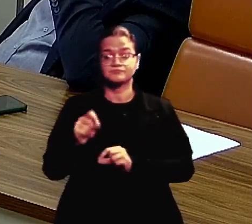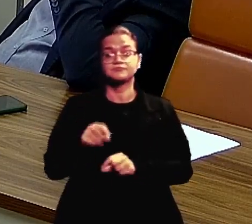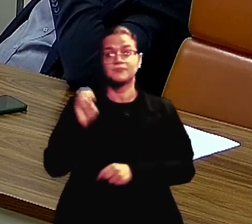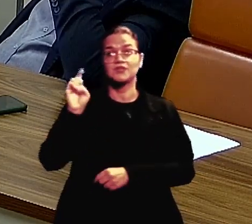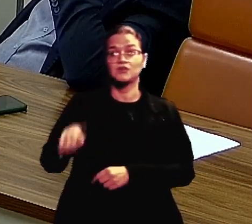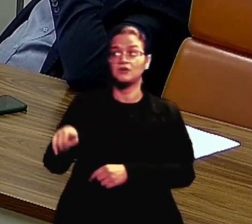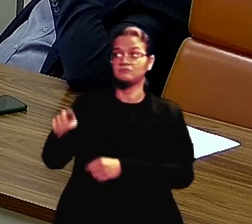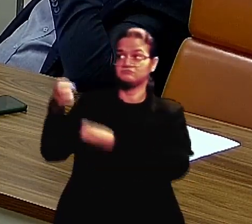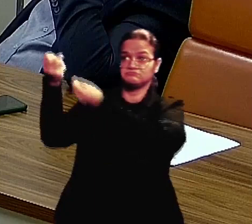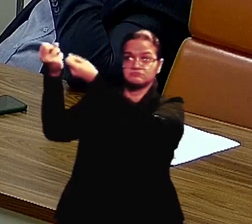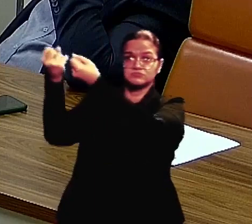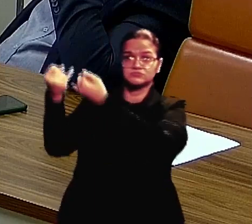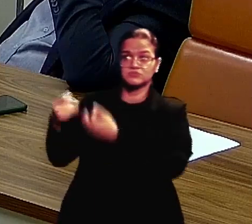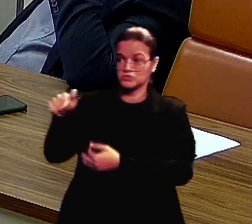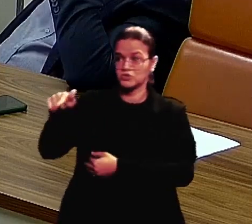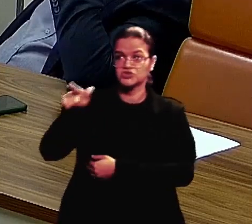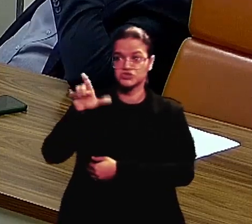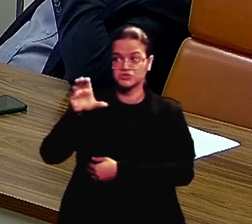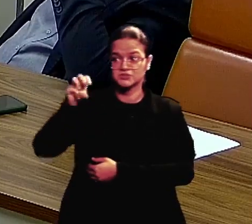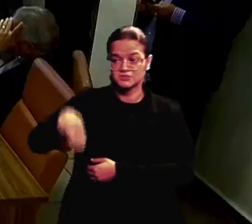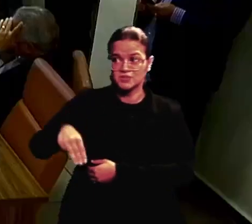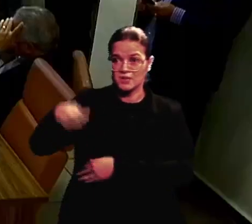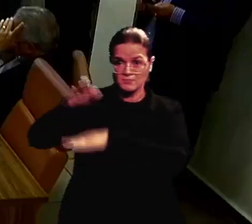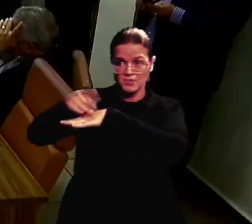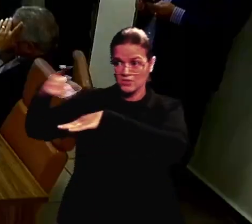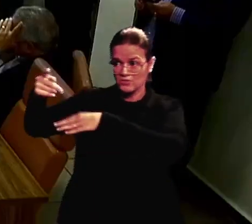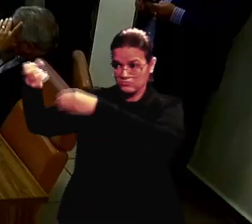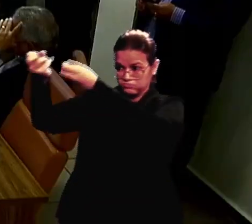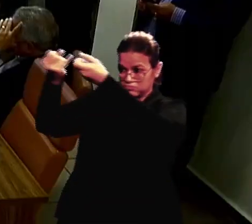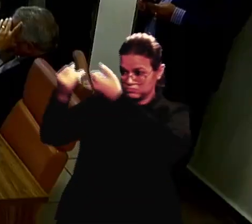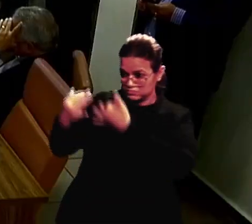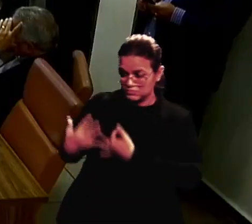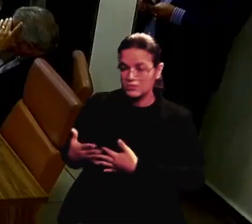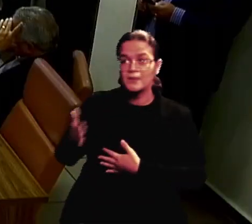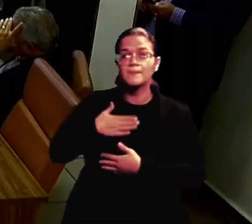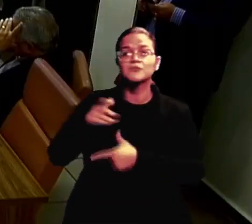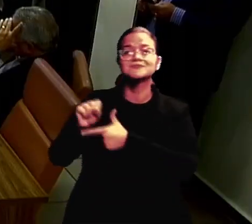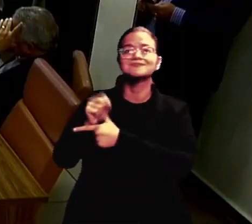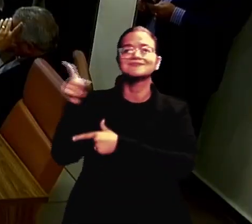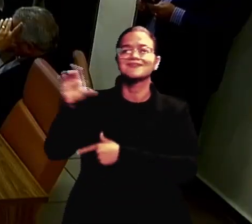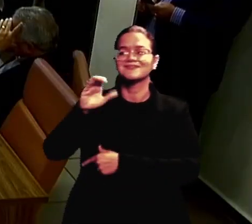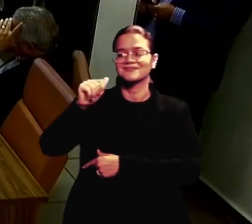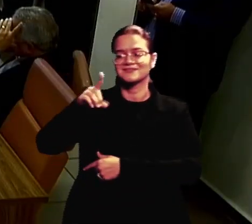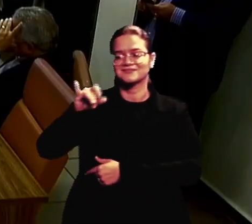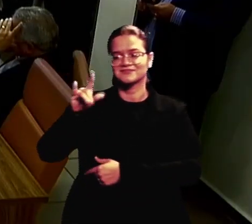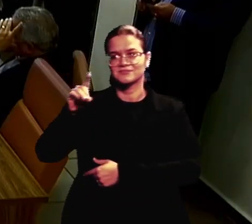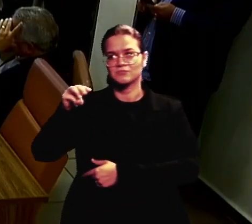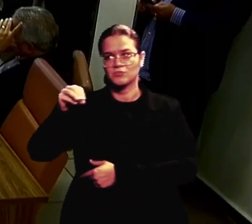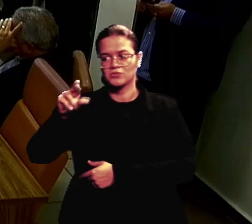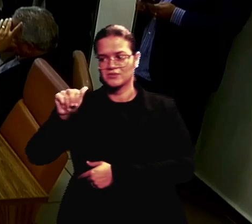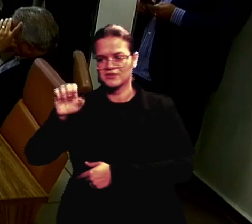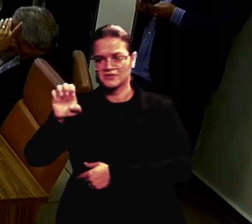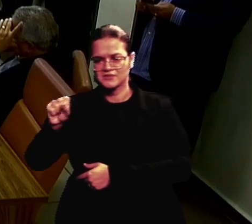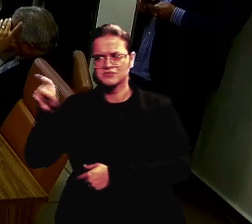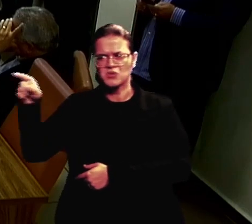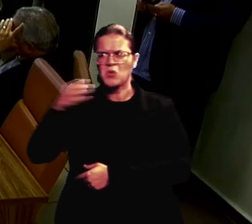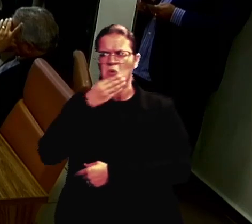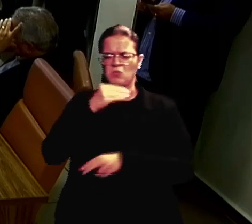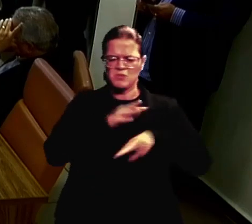até foi um relato de um GCM lá do Cândido de Moraes, vereador Bruno. Um paciente